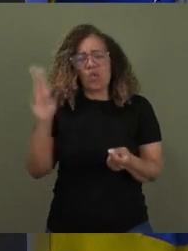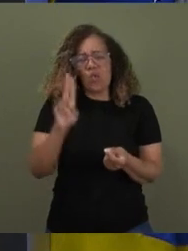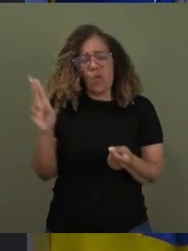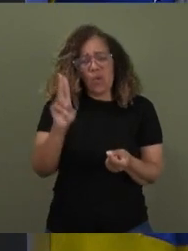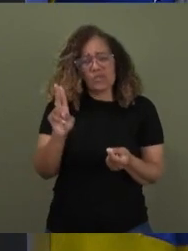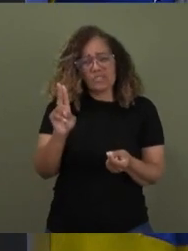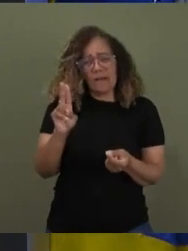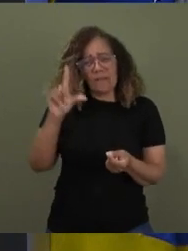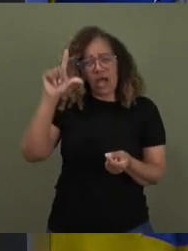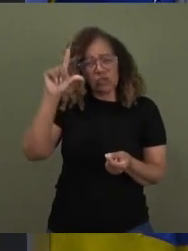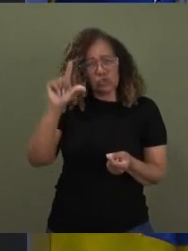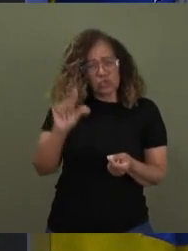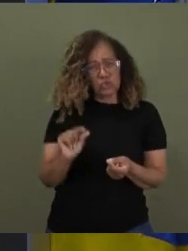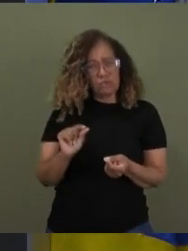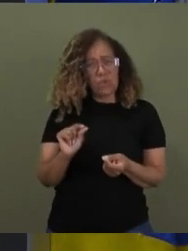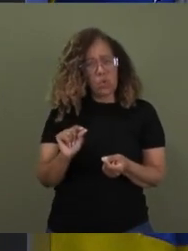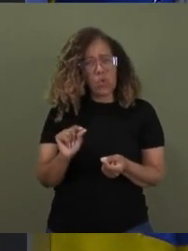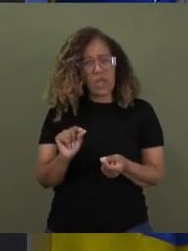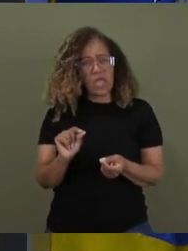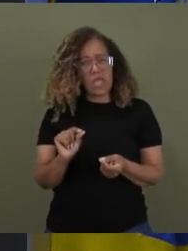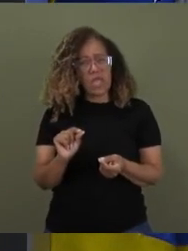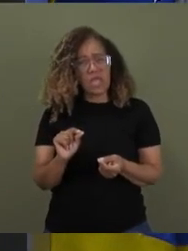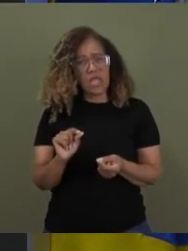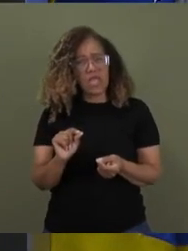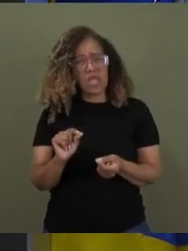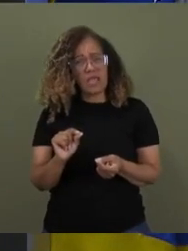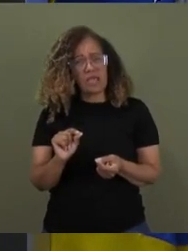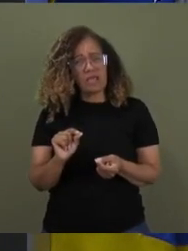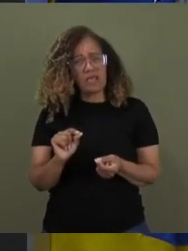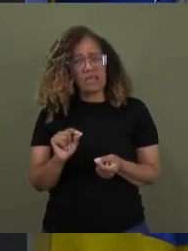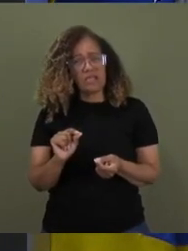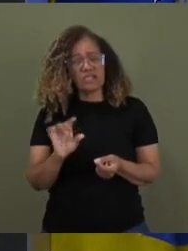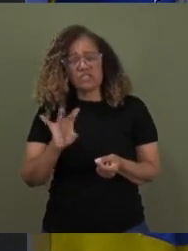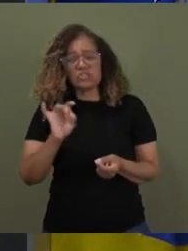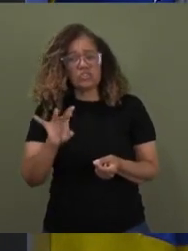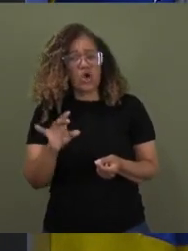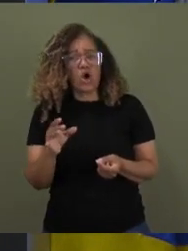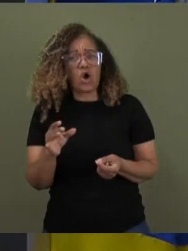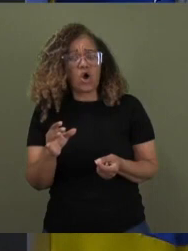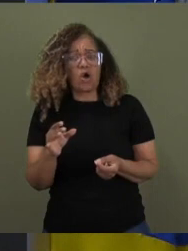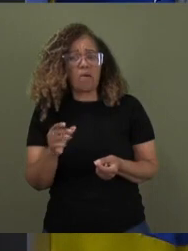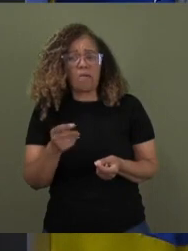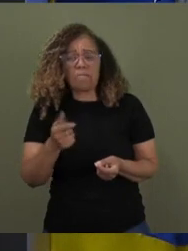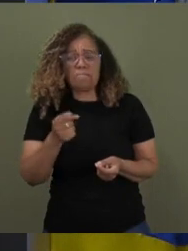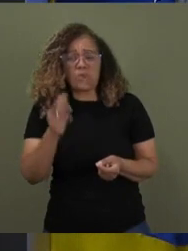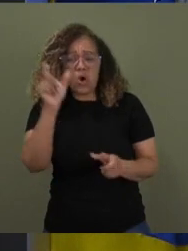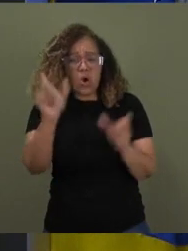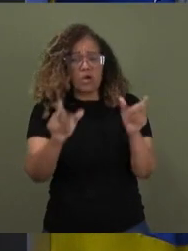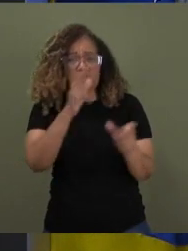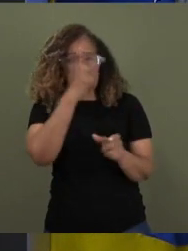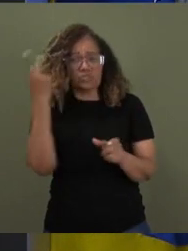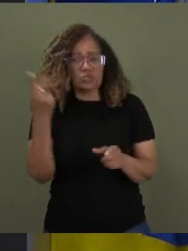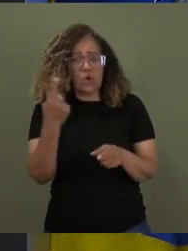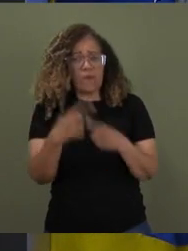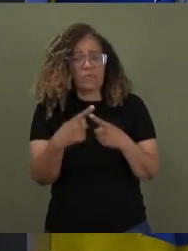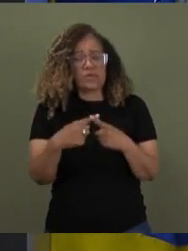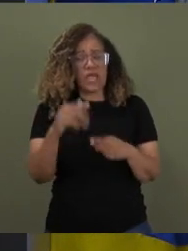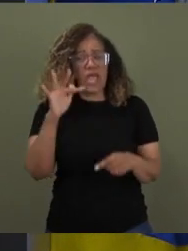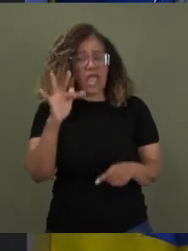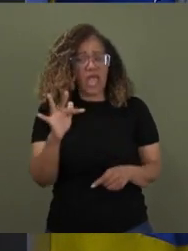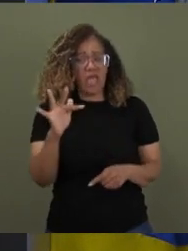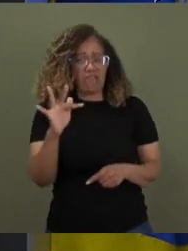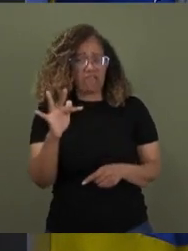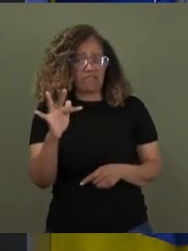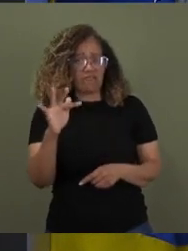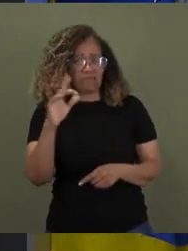algumas condições que possam ser melhoradas com esses derivados da maconha. Muito poucos. O próprio FDA só fala, são